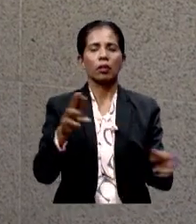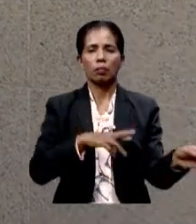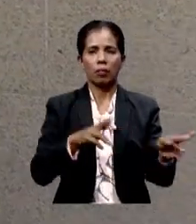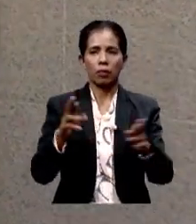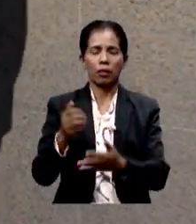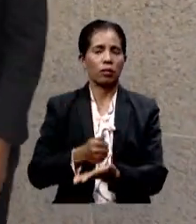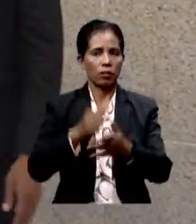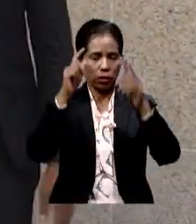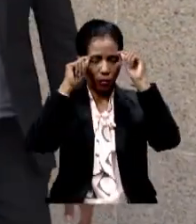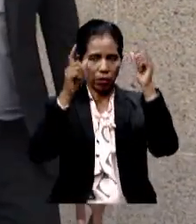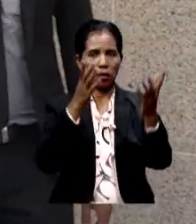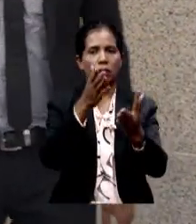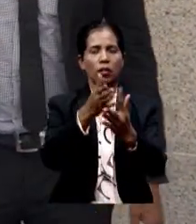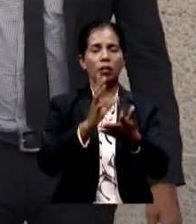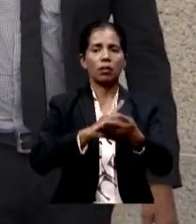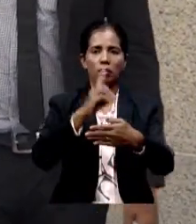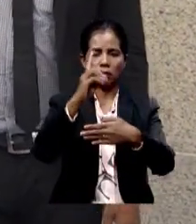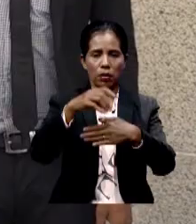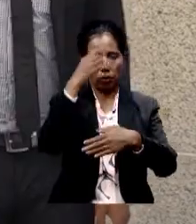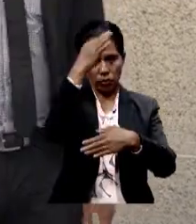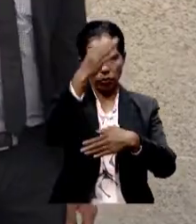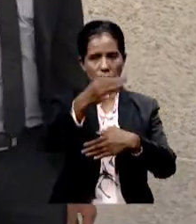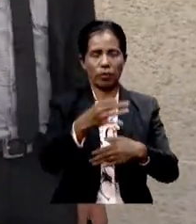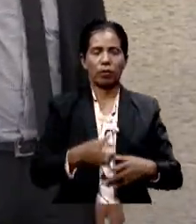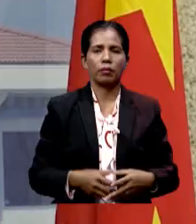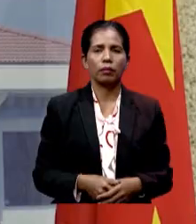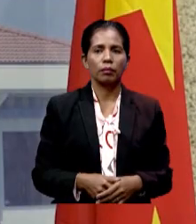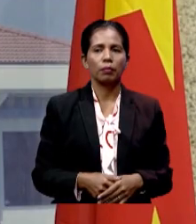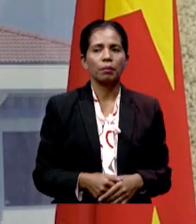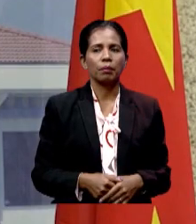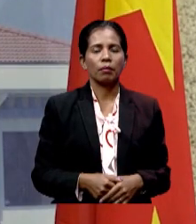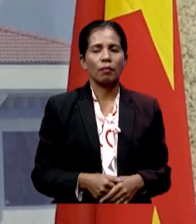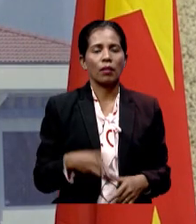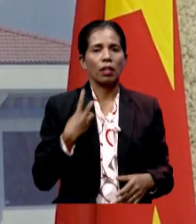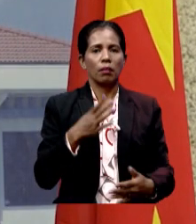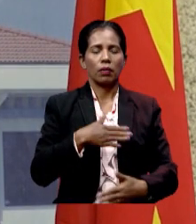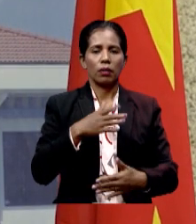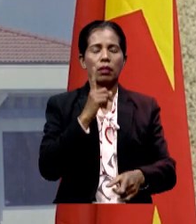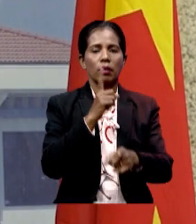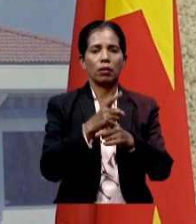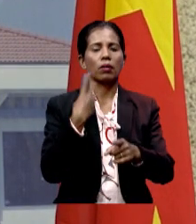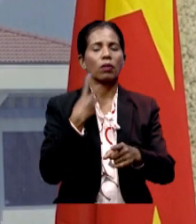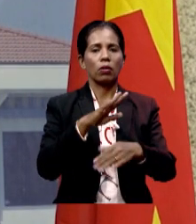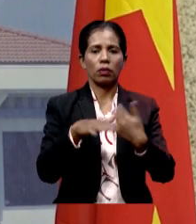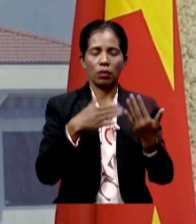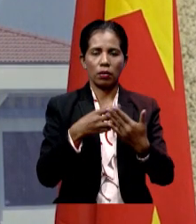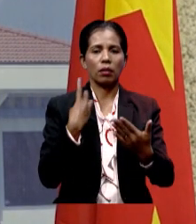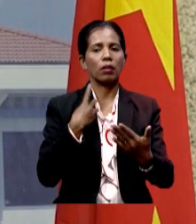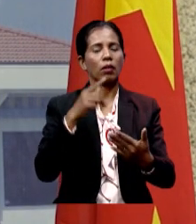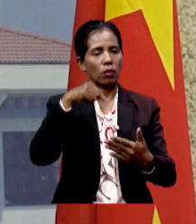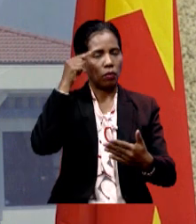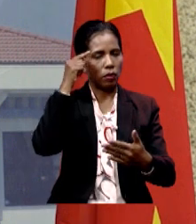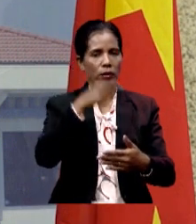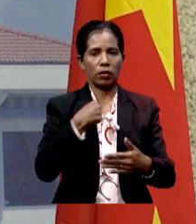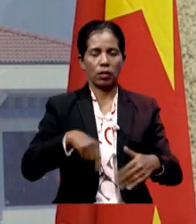ao Timor-Leste no desenvolvimento e ao futuro. We are satisfied. Ami contente te tebes o aspecto roto nebe que governo China ho